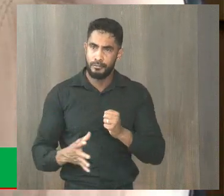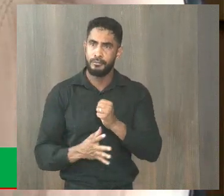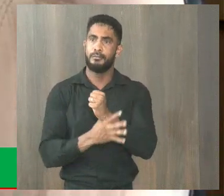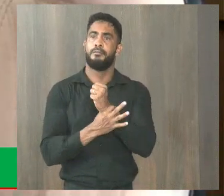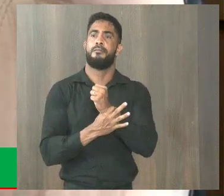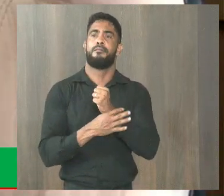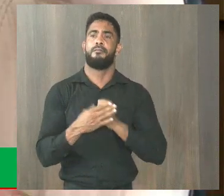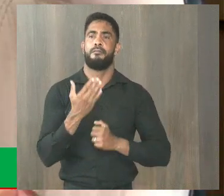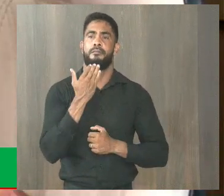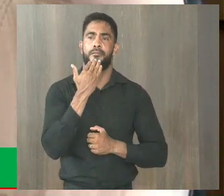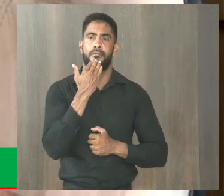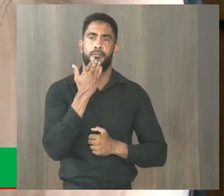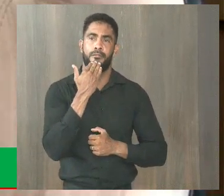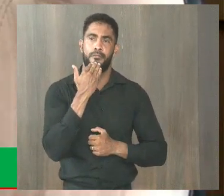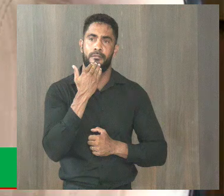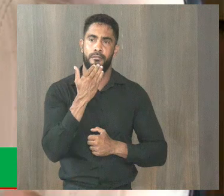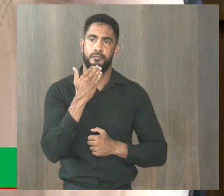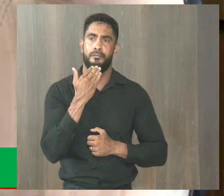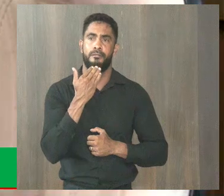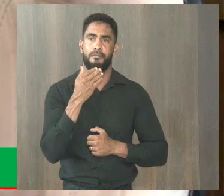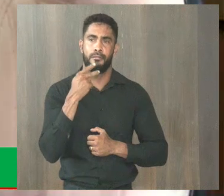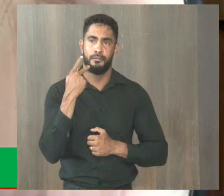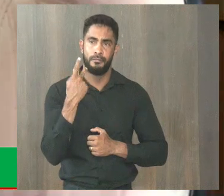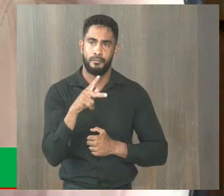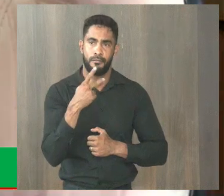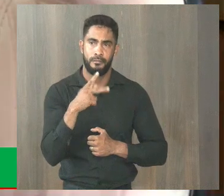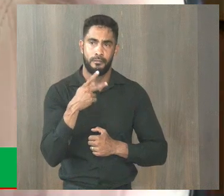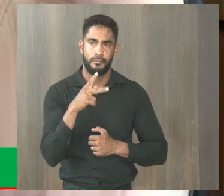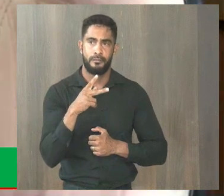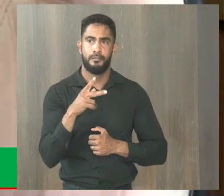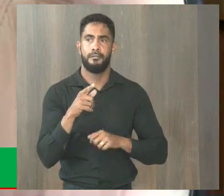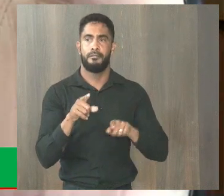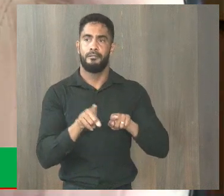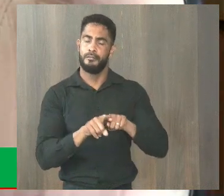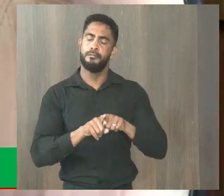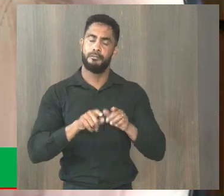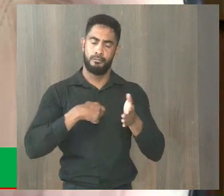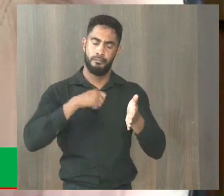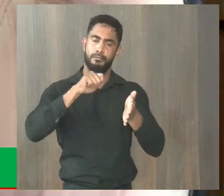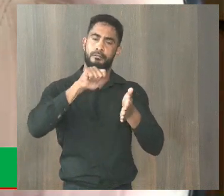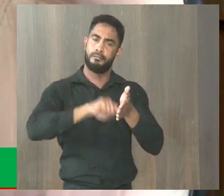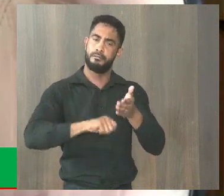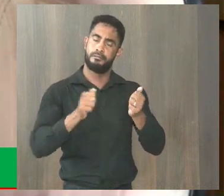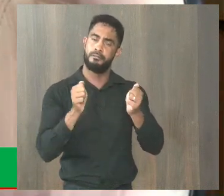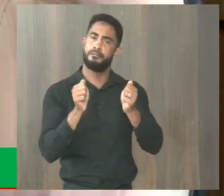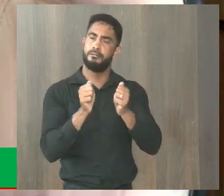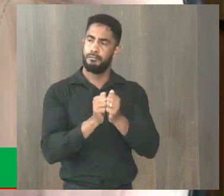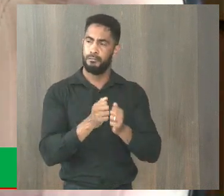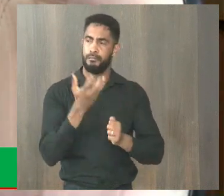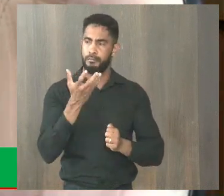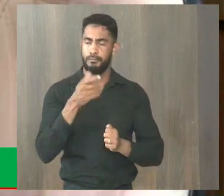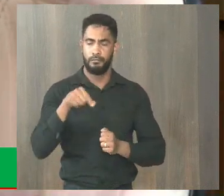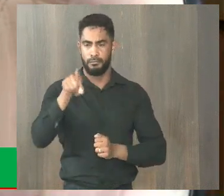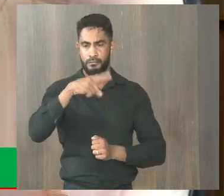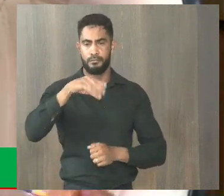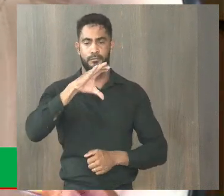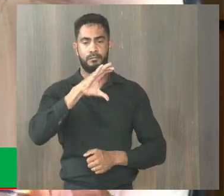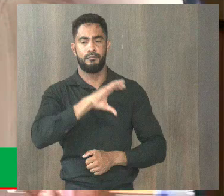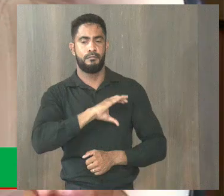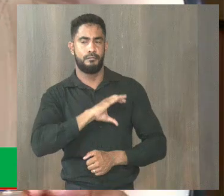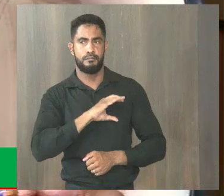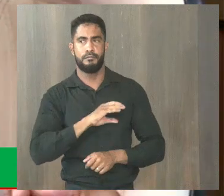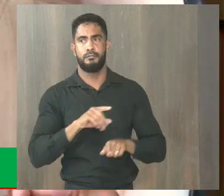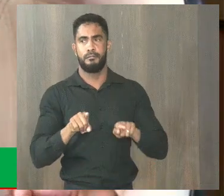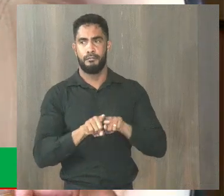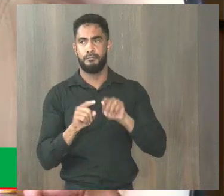essa solicitação, esse requerimento do senhor, e assina embaixo, juntamente com o senhor, e creio que os demais colegas estão